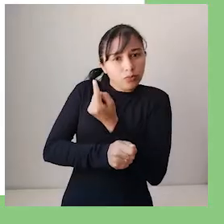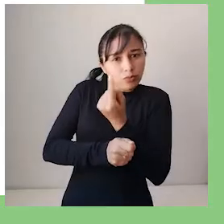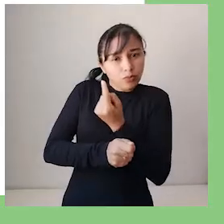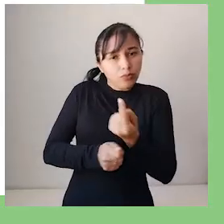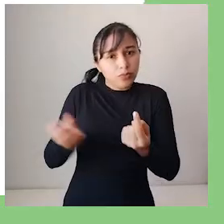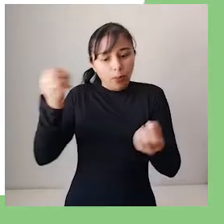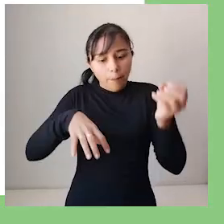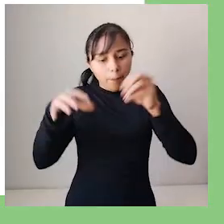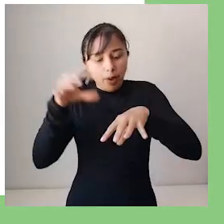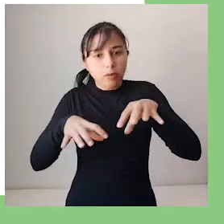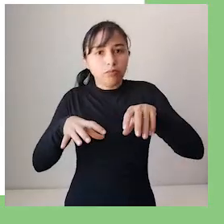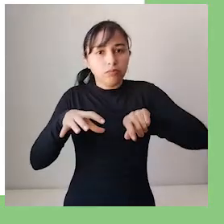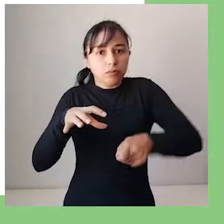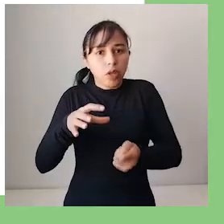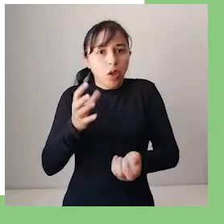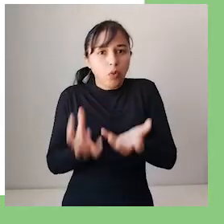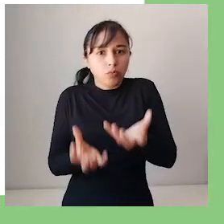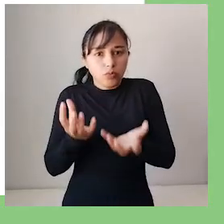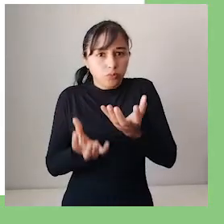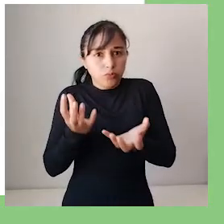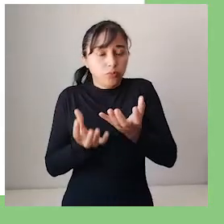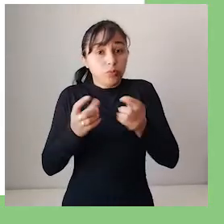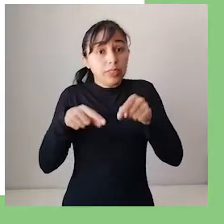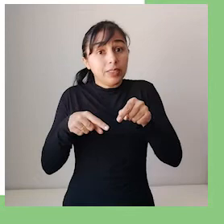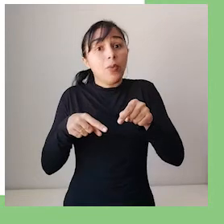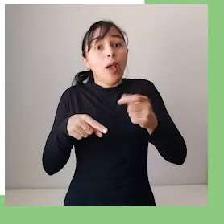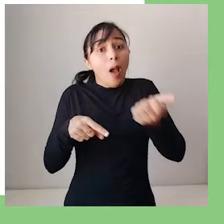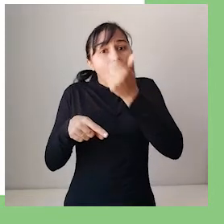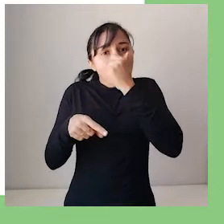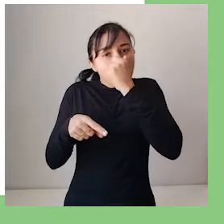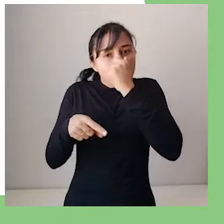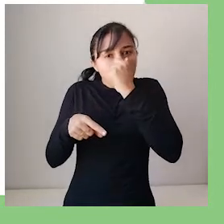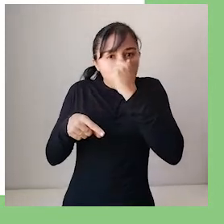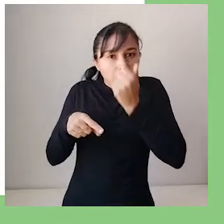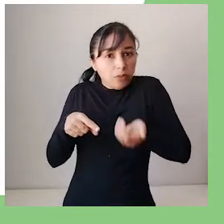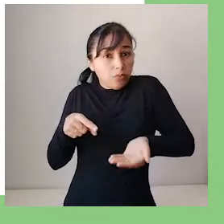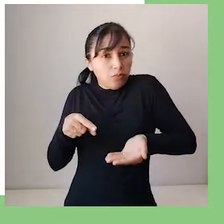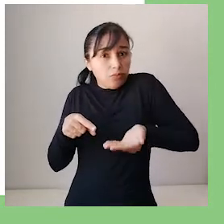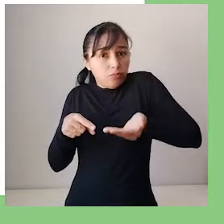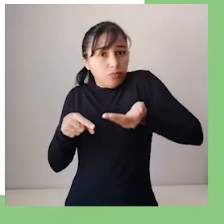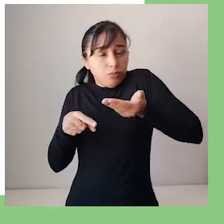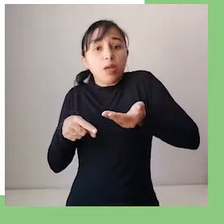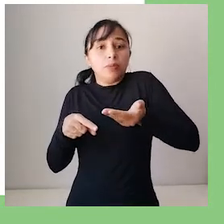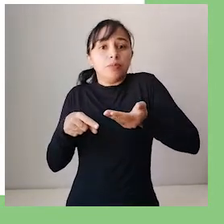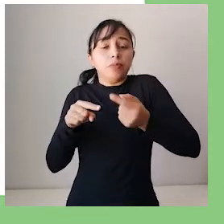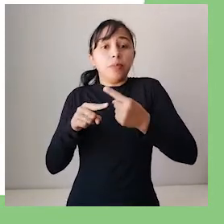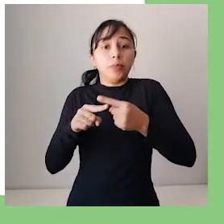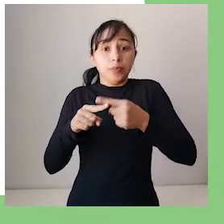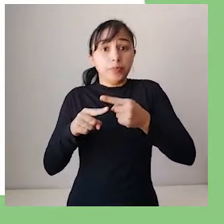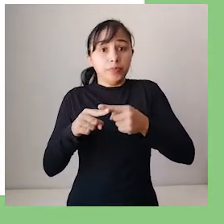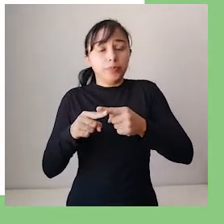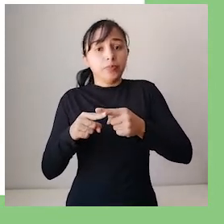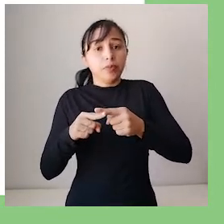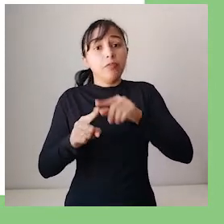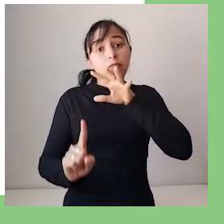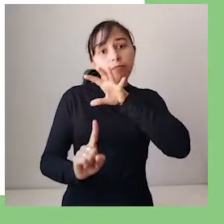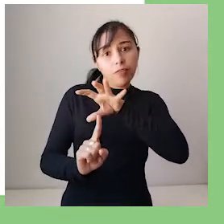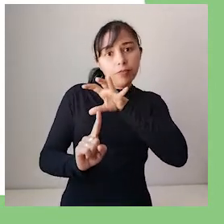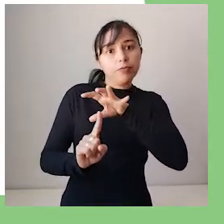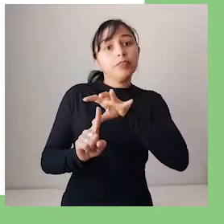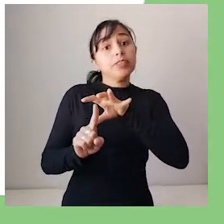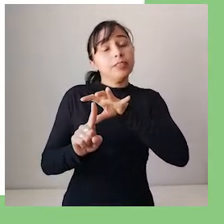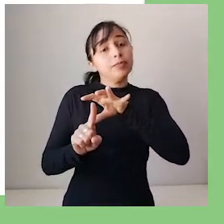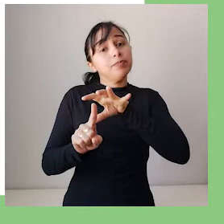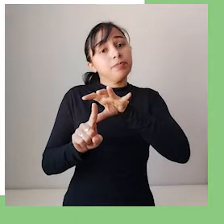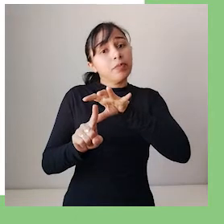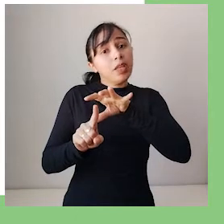aumentando essa pressão. E isso interfere no ponto de ebulição da água, que